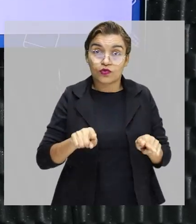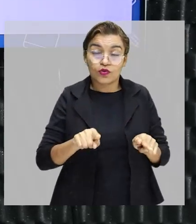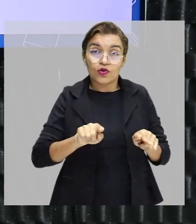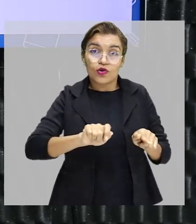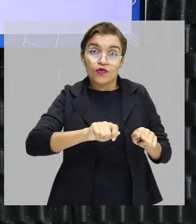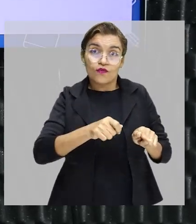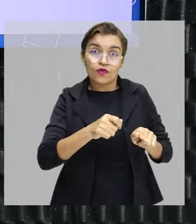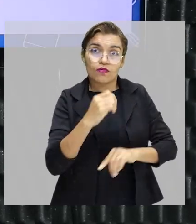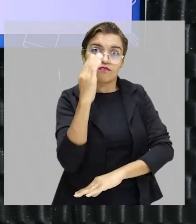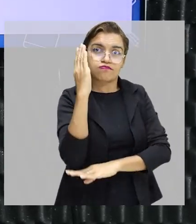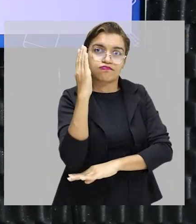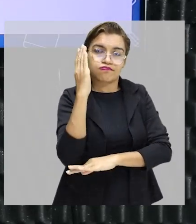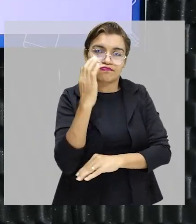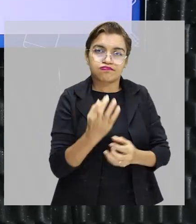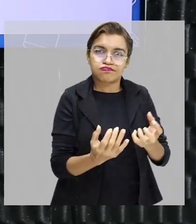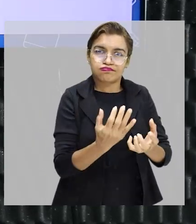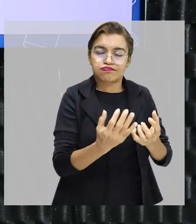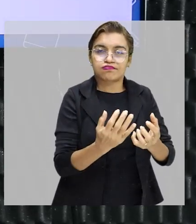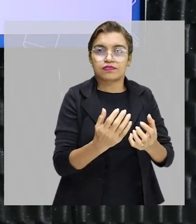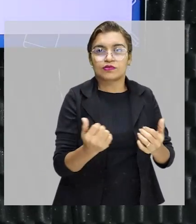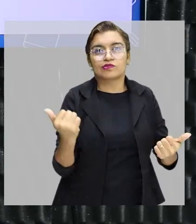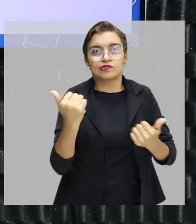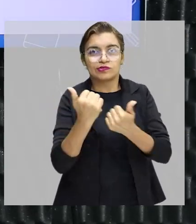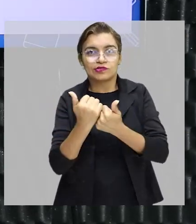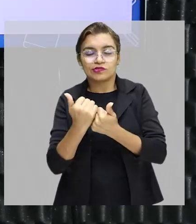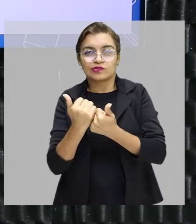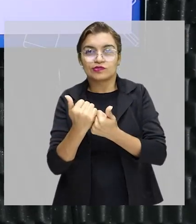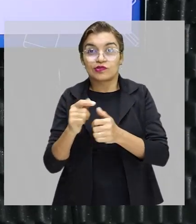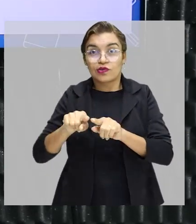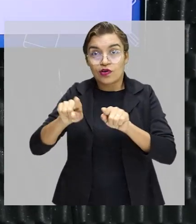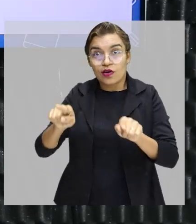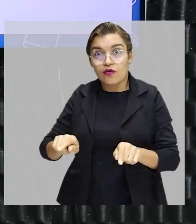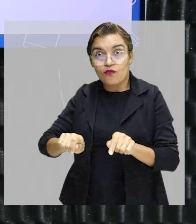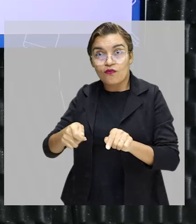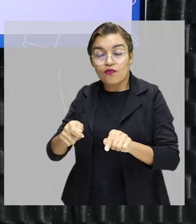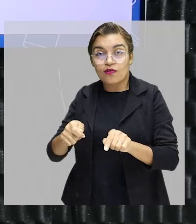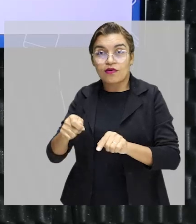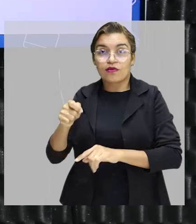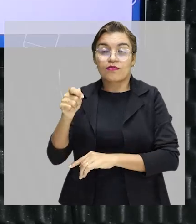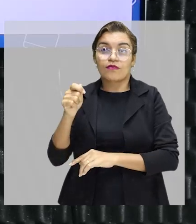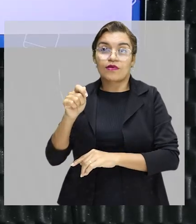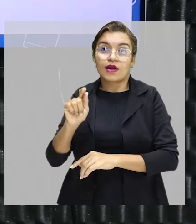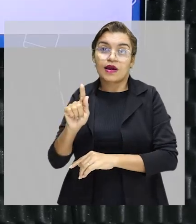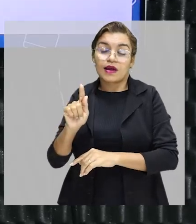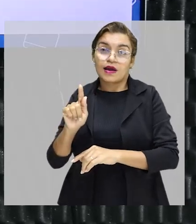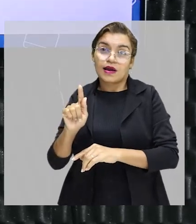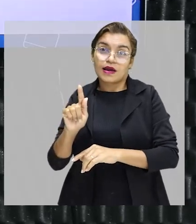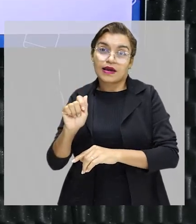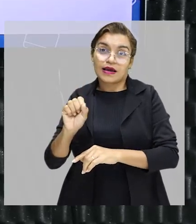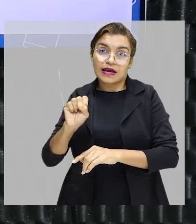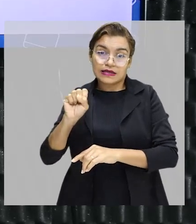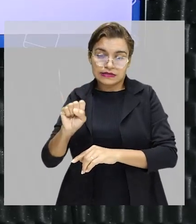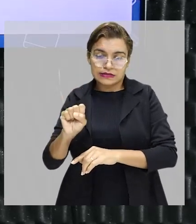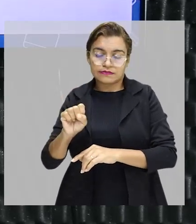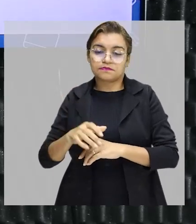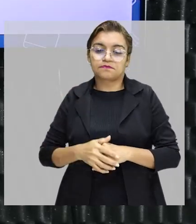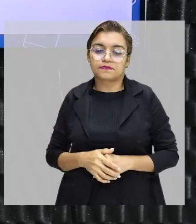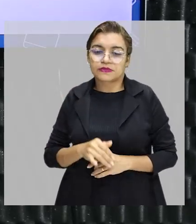a gás. Então, se a gente voltar aqui, turminha, fogão a lenha, uma eficiência um pouco abaixo